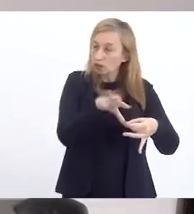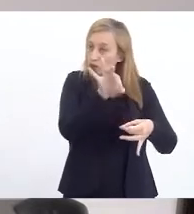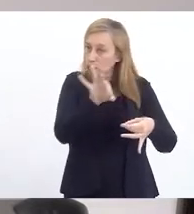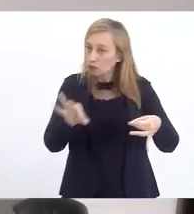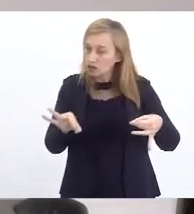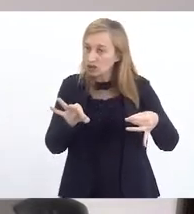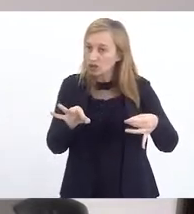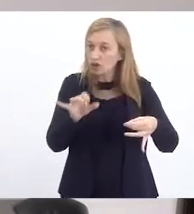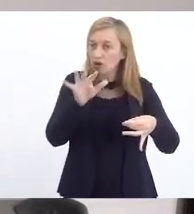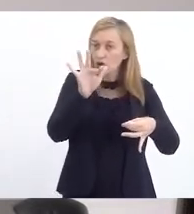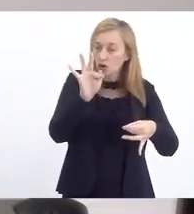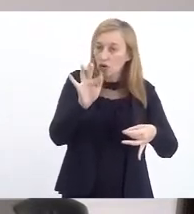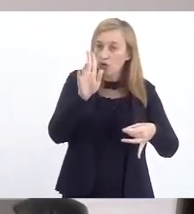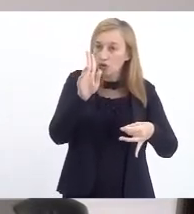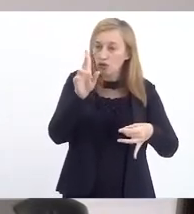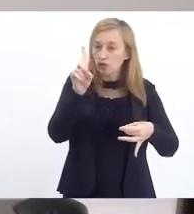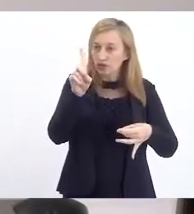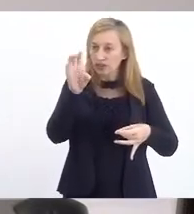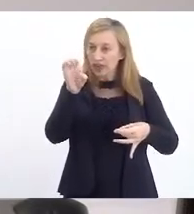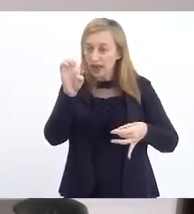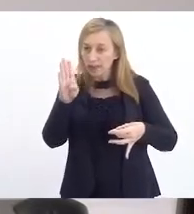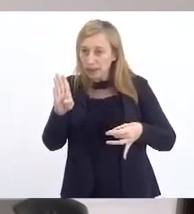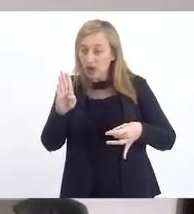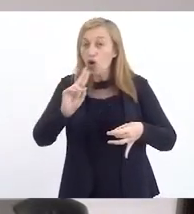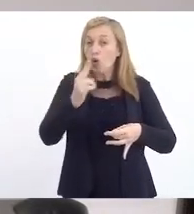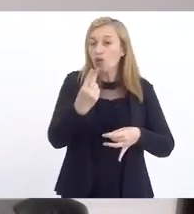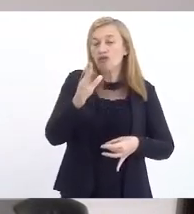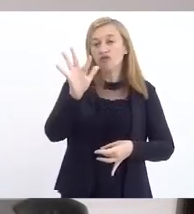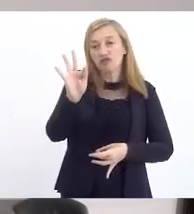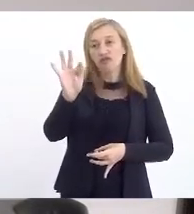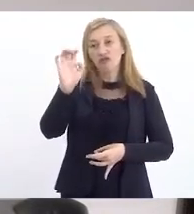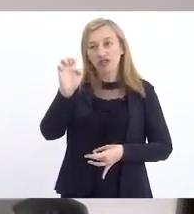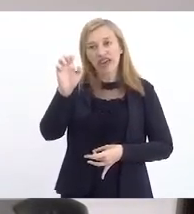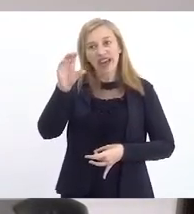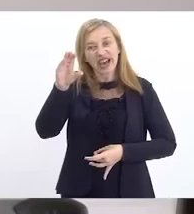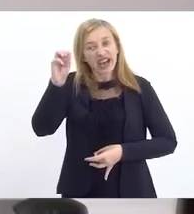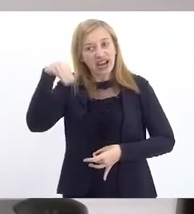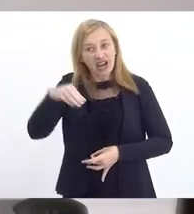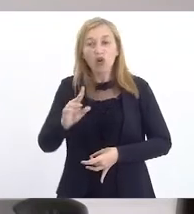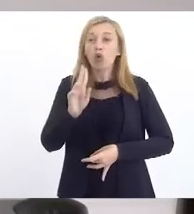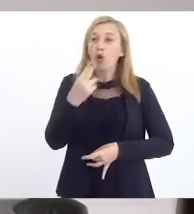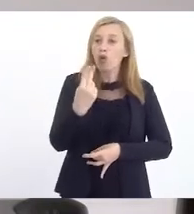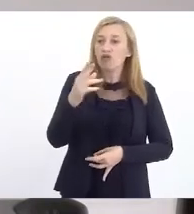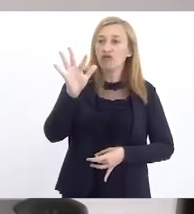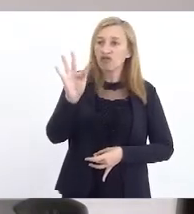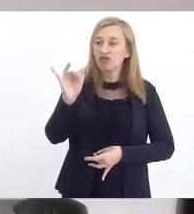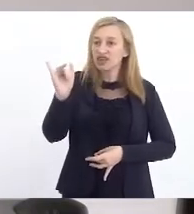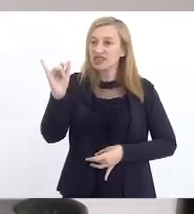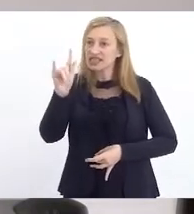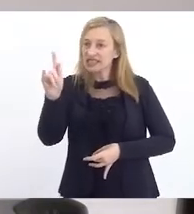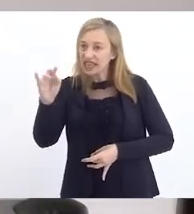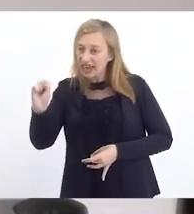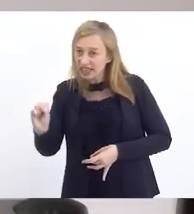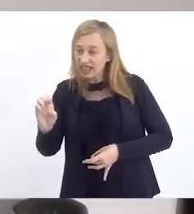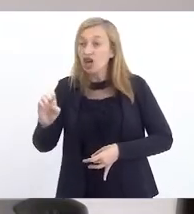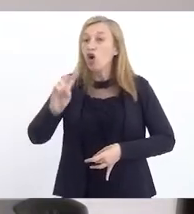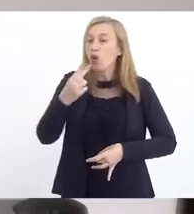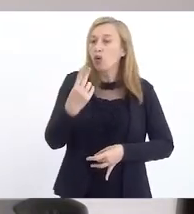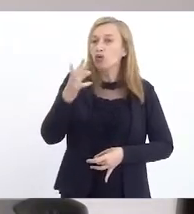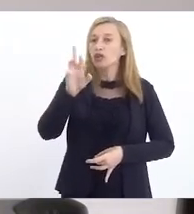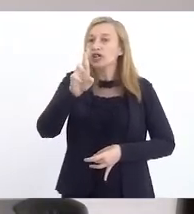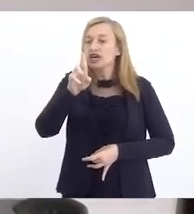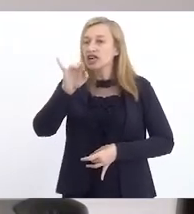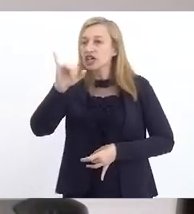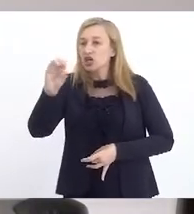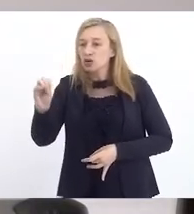ao Fundeb, ou está vinculado ao FECAM, ou está vinculado ao FISED, ou está vinculado ao Rio Previdência.